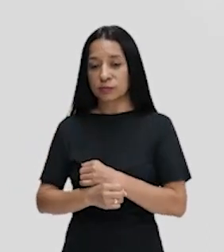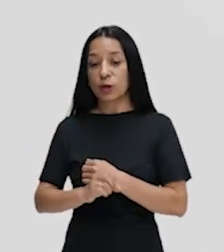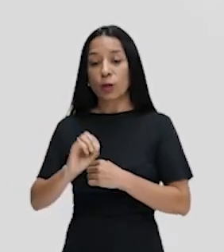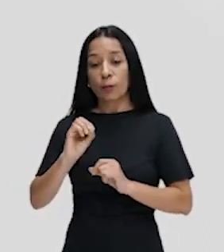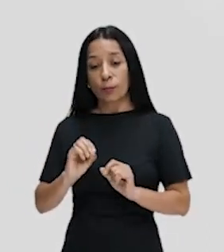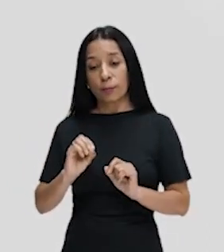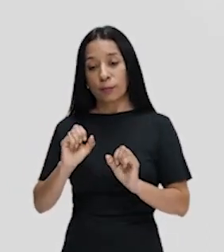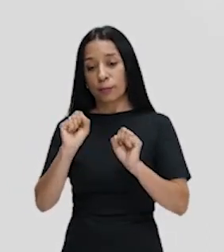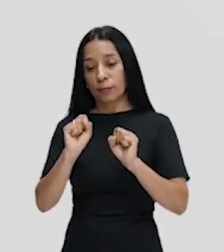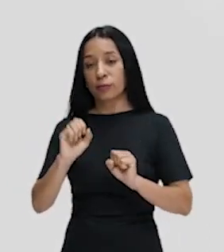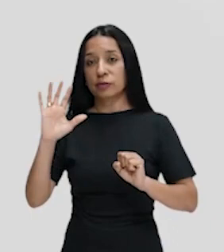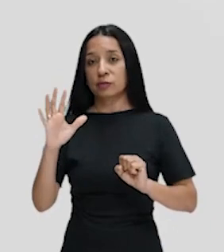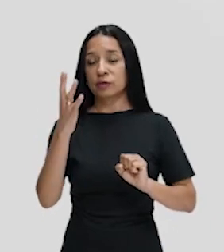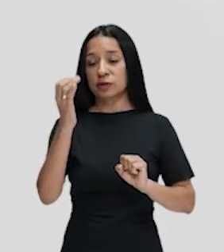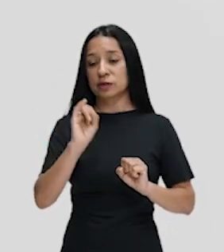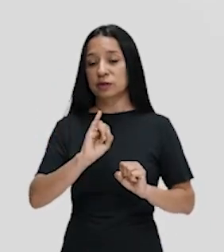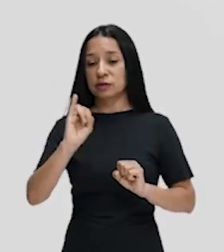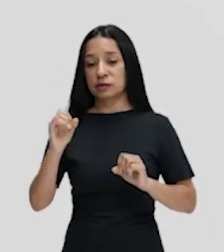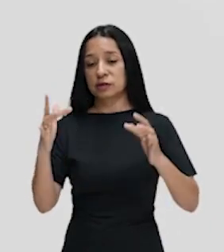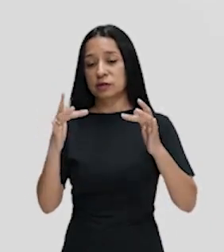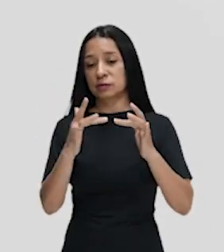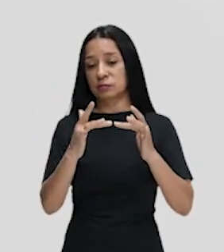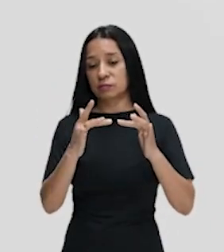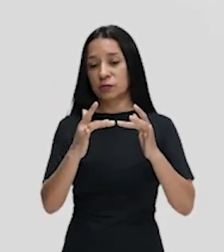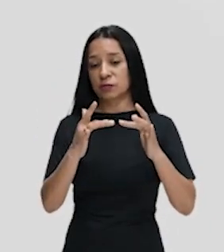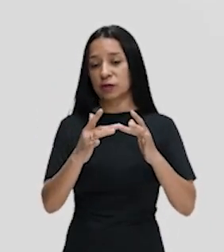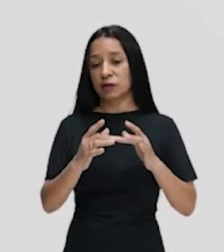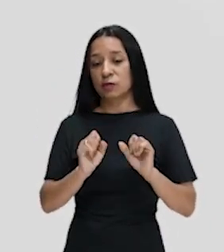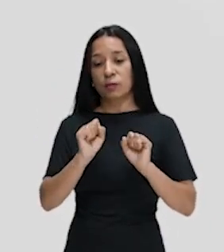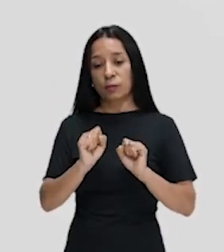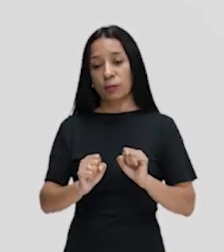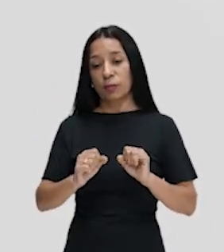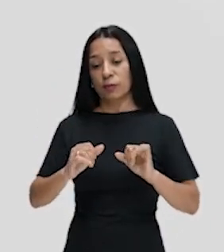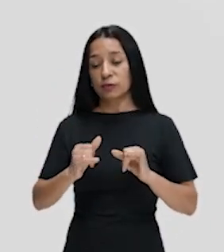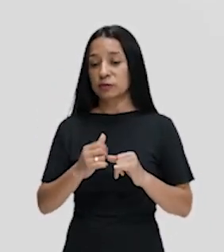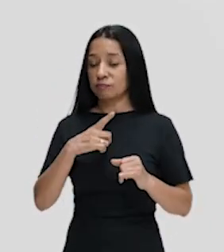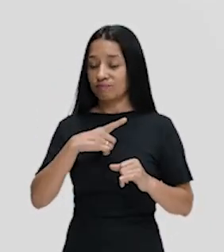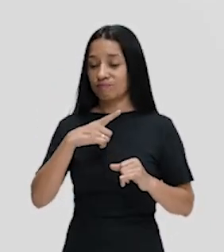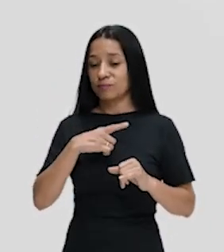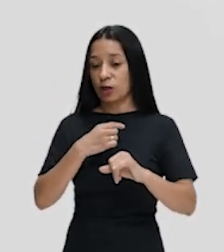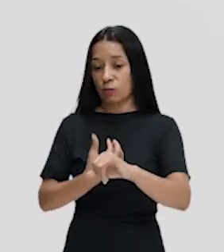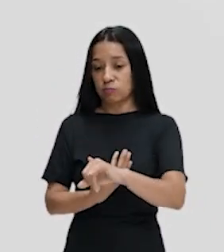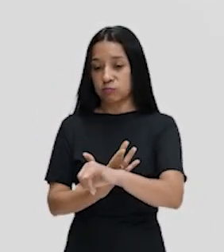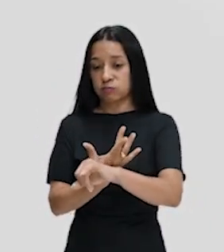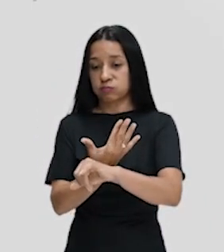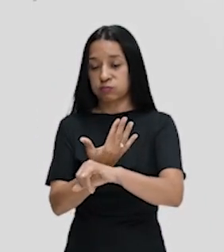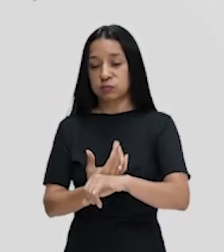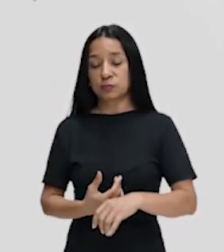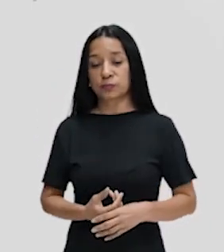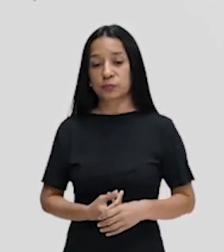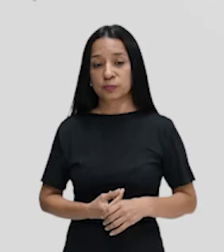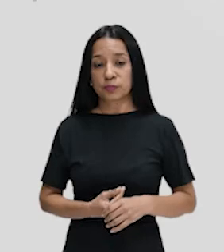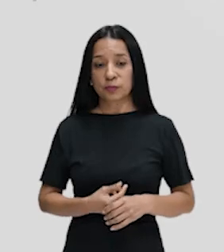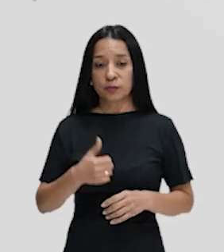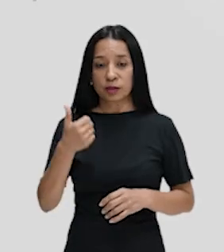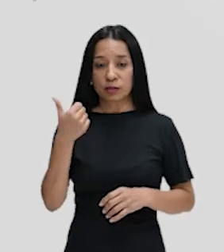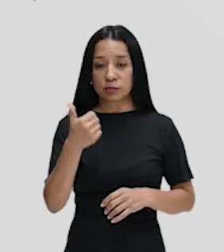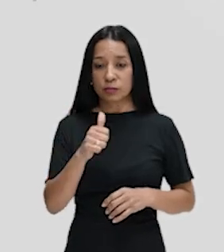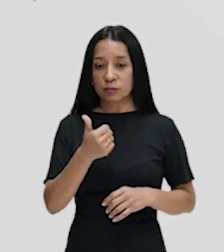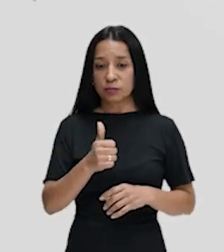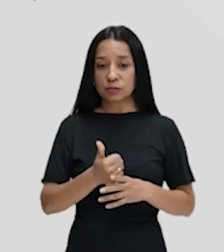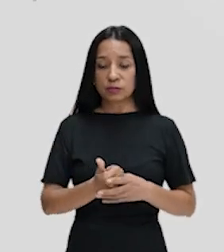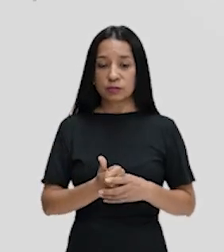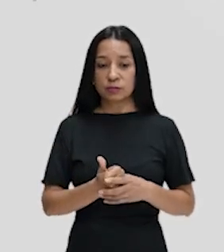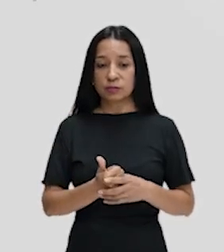água viva, por exemplo. Você pode sofrer uma queimadura, tá, pessoal? São os primeiros da